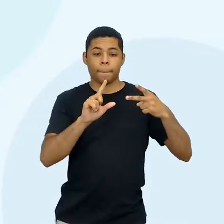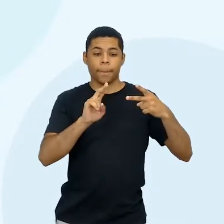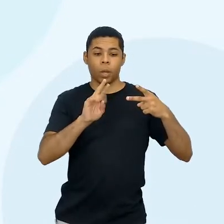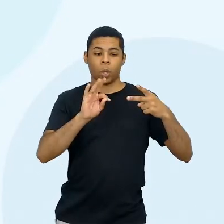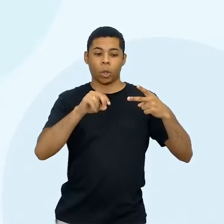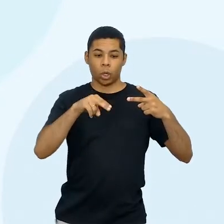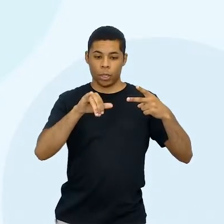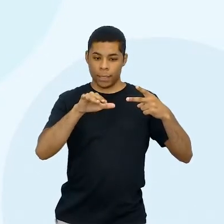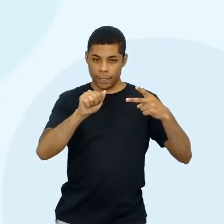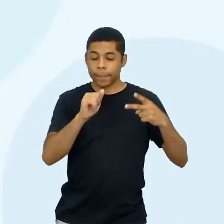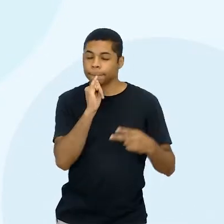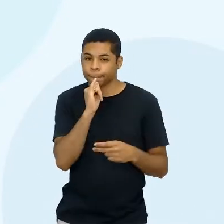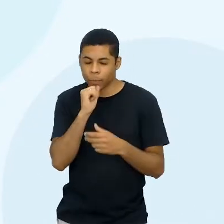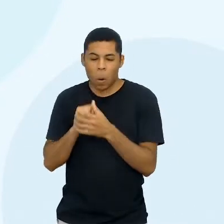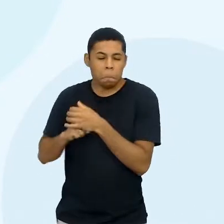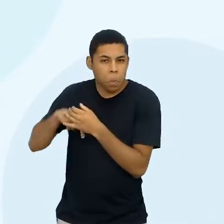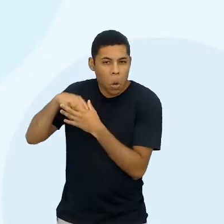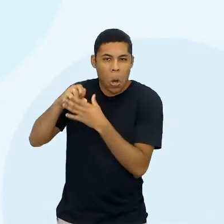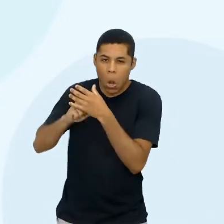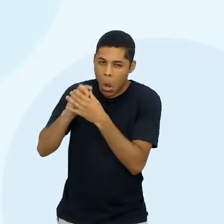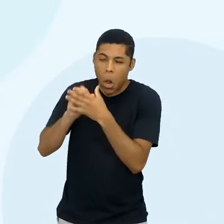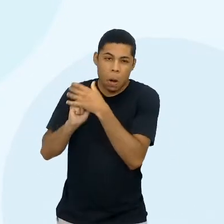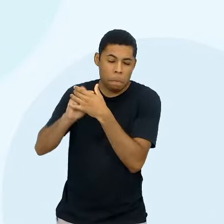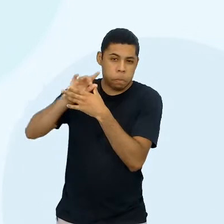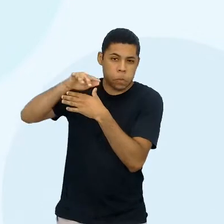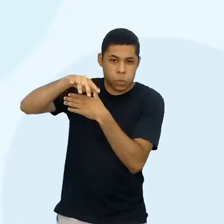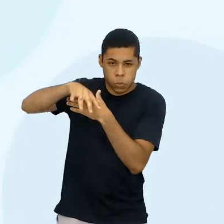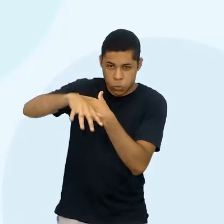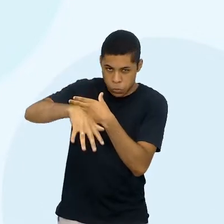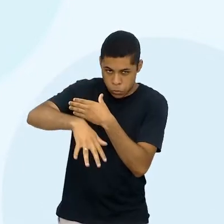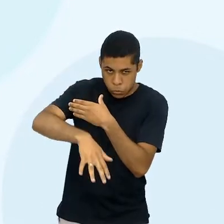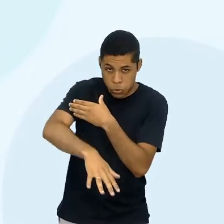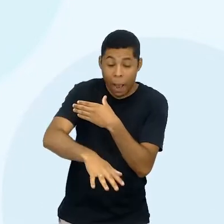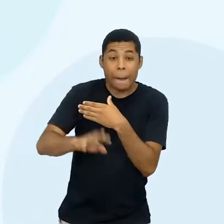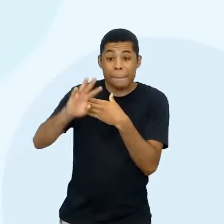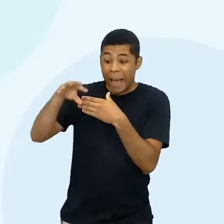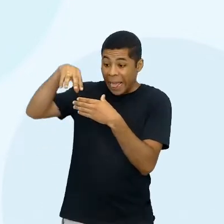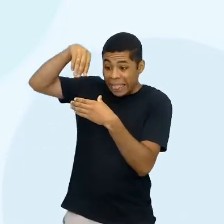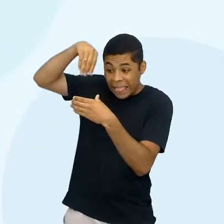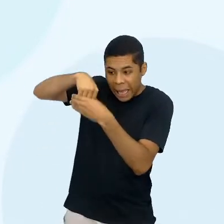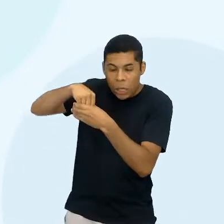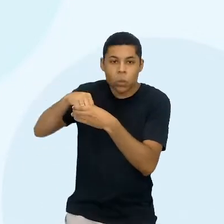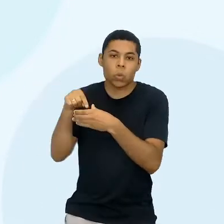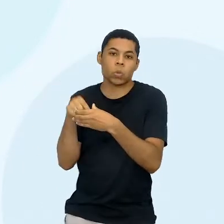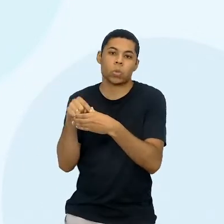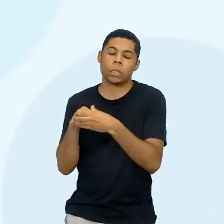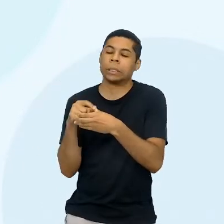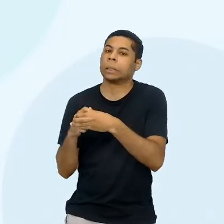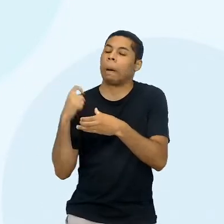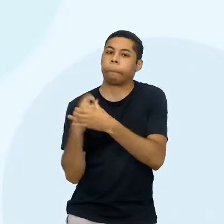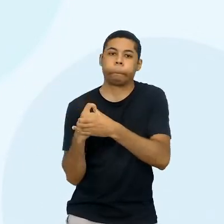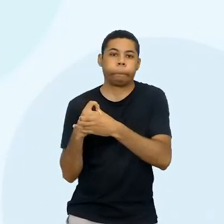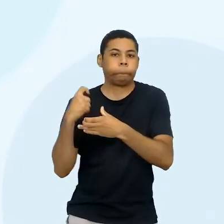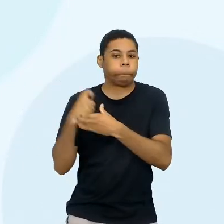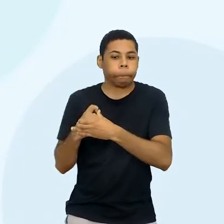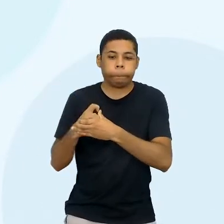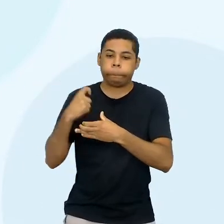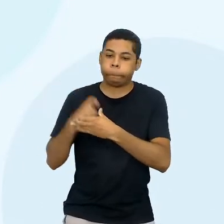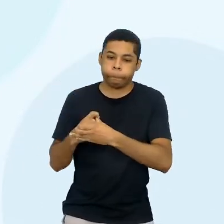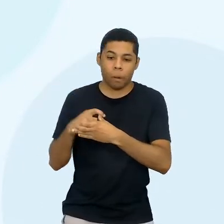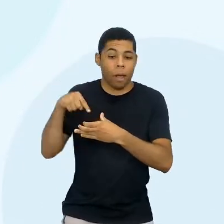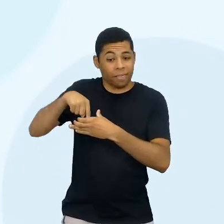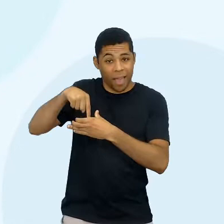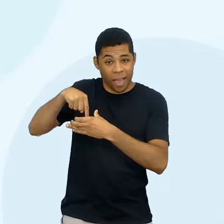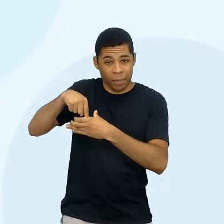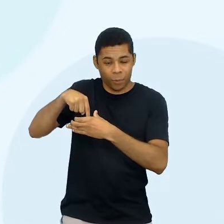magma sobe através da crosta, mas resfria ainda dentro dela em grandes profundidades. E o exemplo